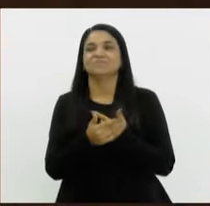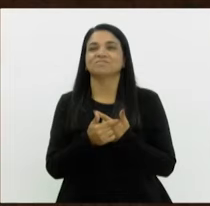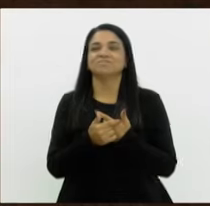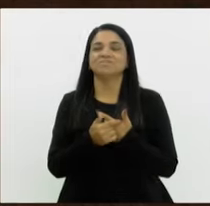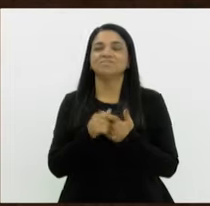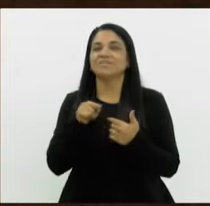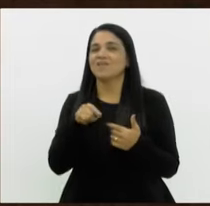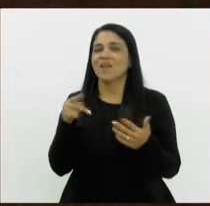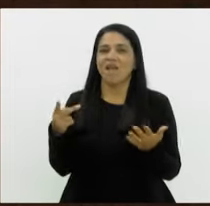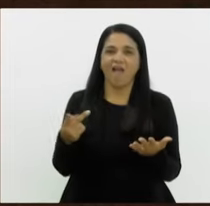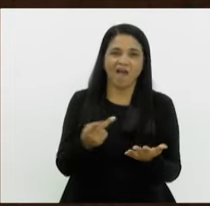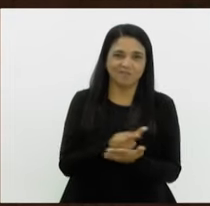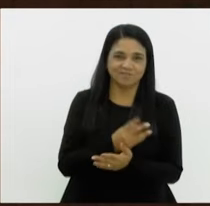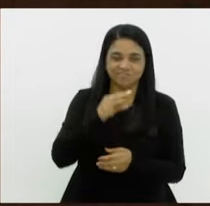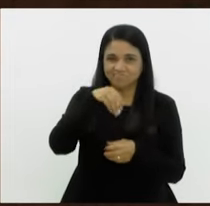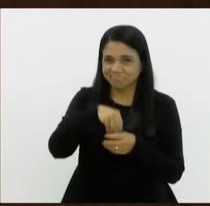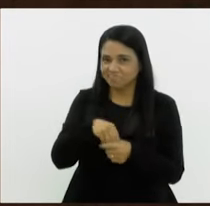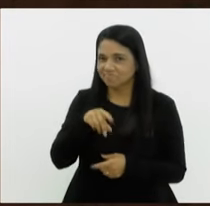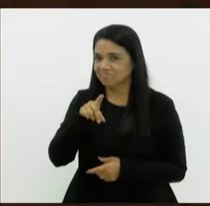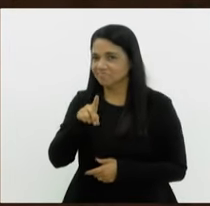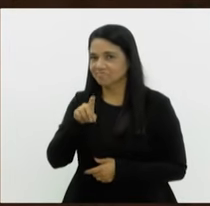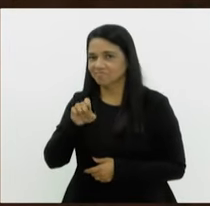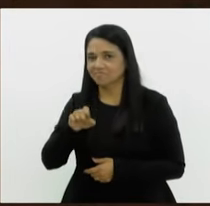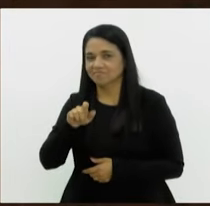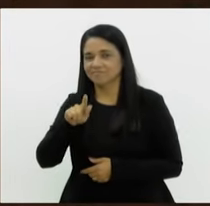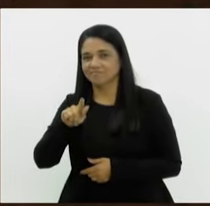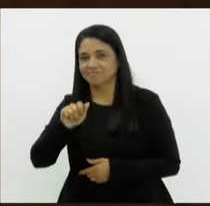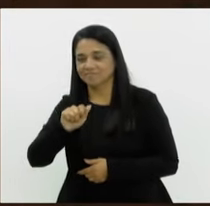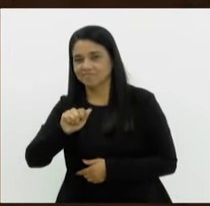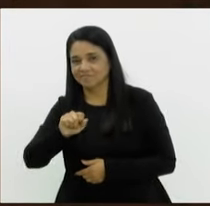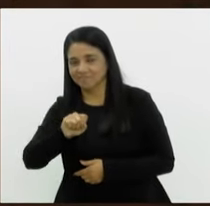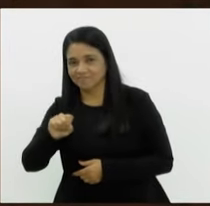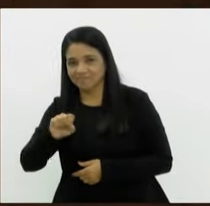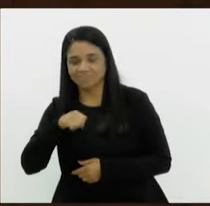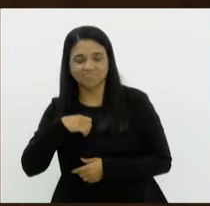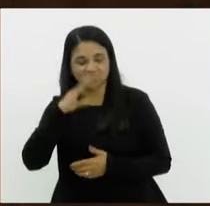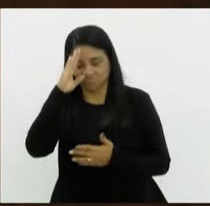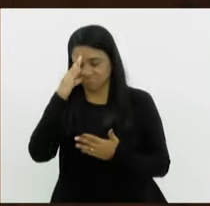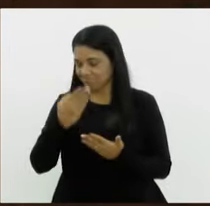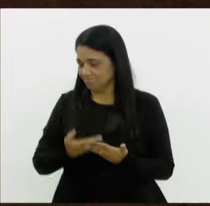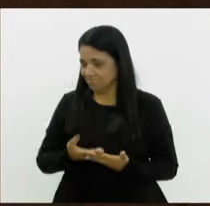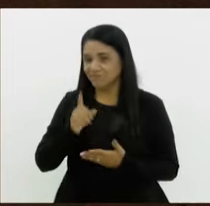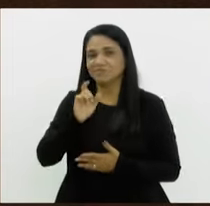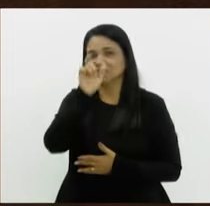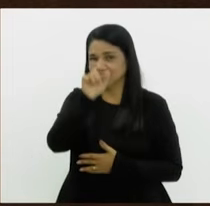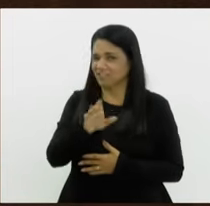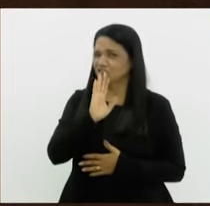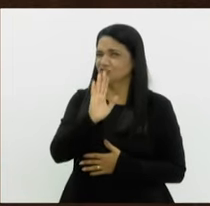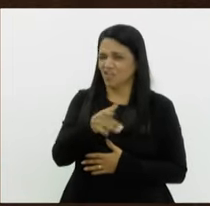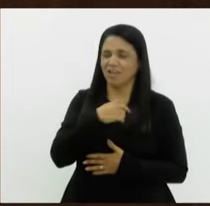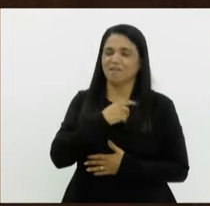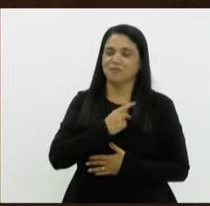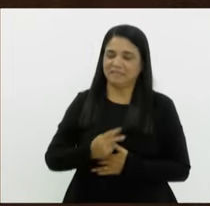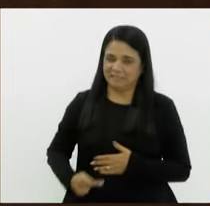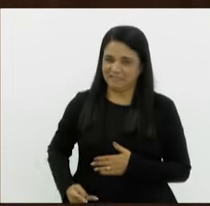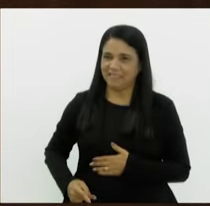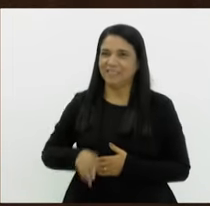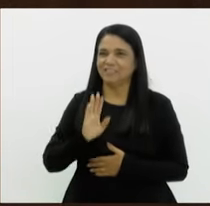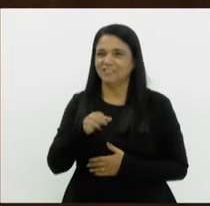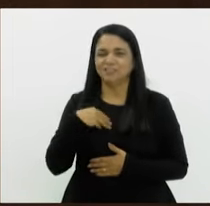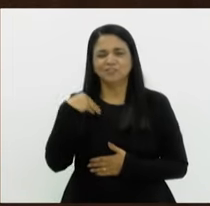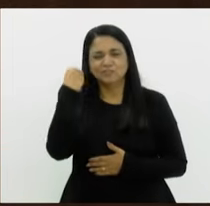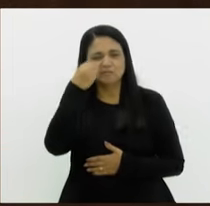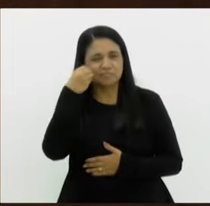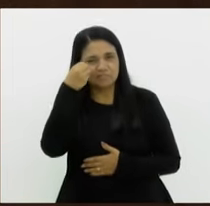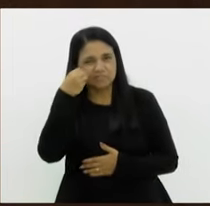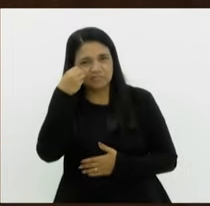mas o que acontece no Degás é uma coisa inacreditável. Acho que até Vossa Excelência, que já está se tornando